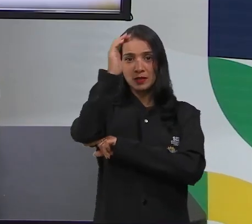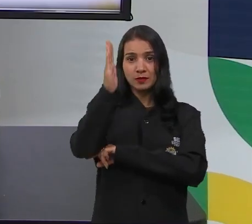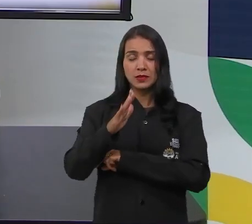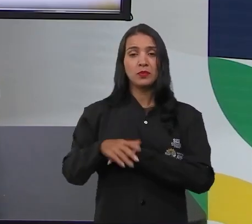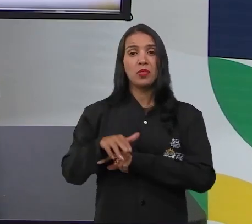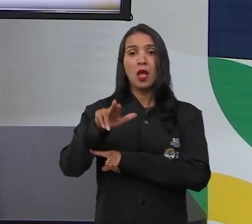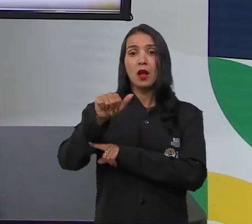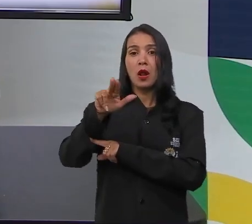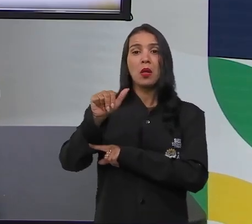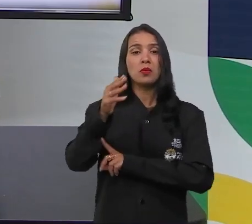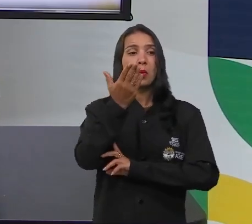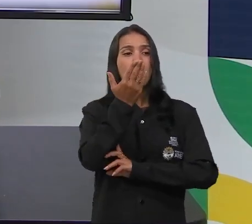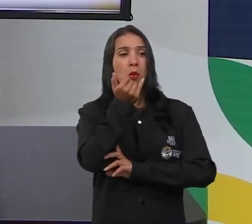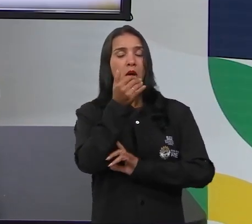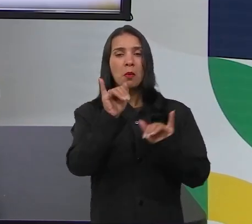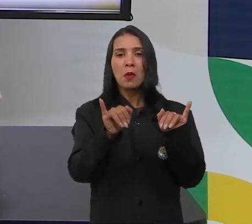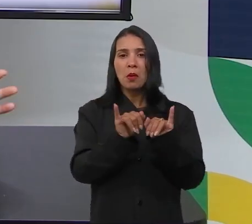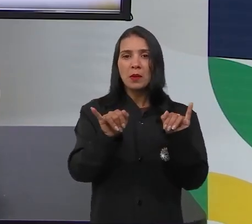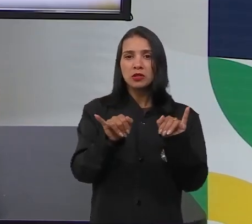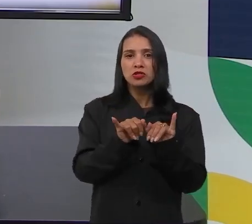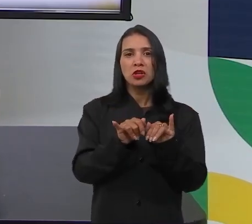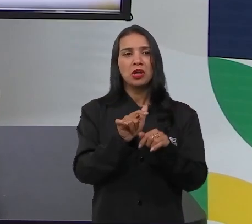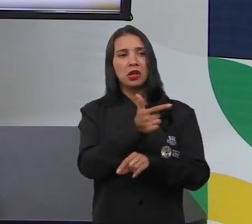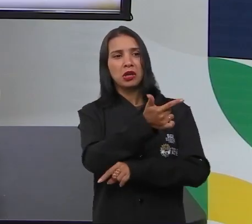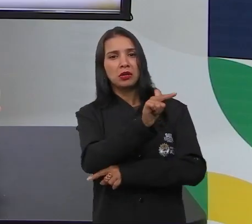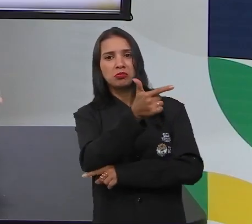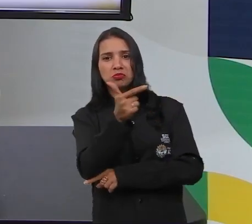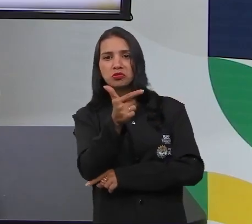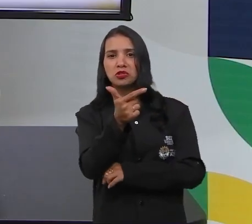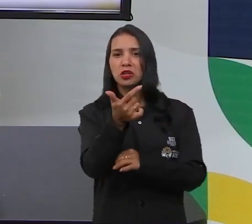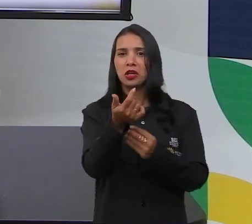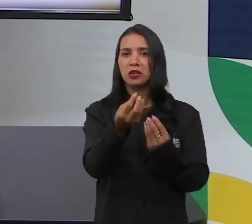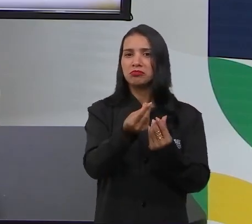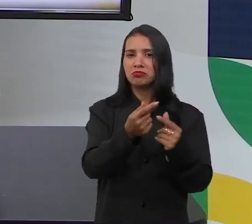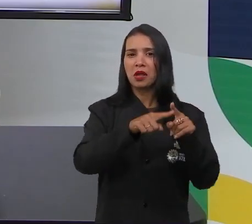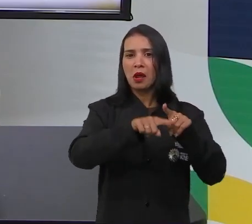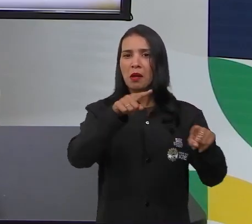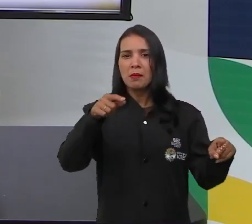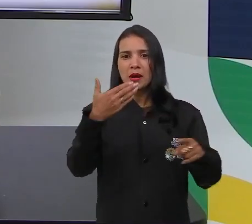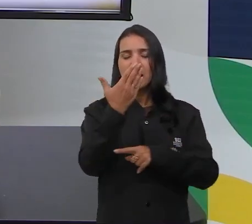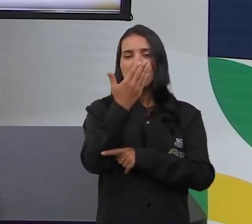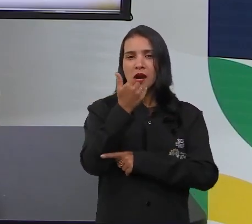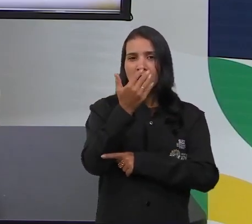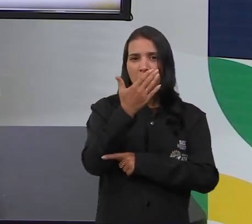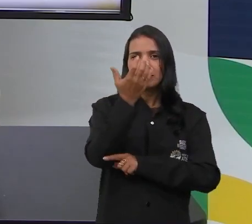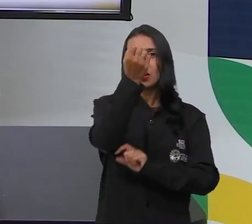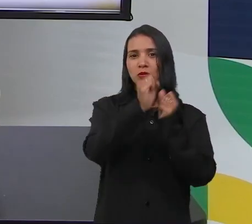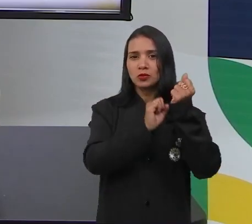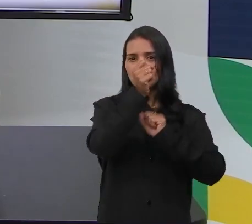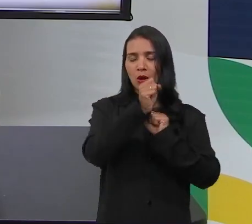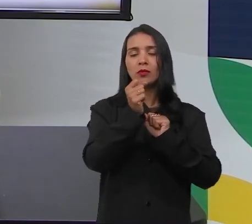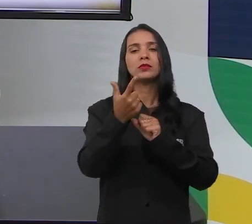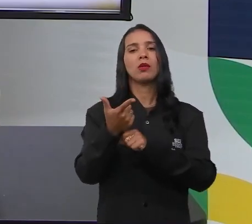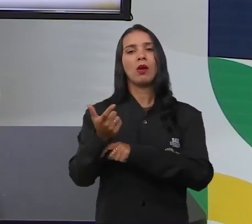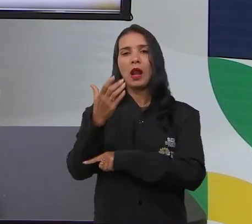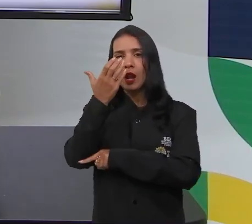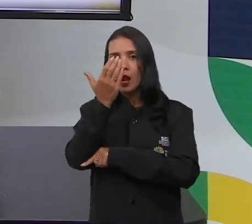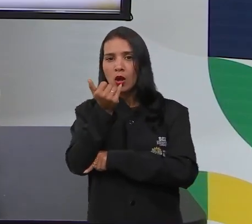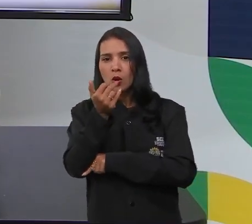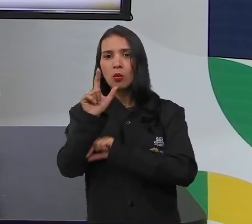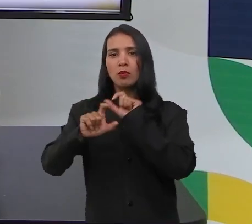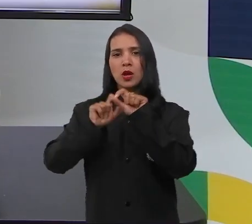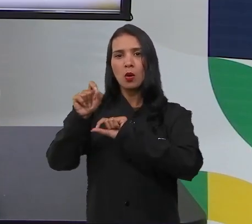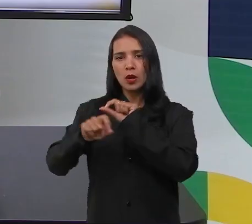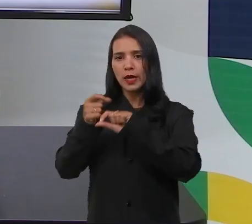né, gente? Então, não tinha salgadinho, não tinha nada disso. Então, ela sempre comeu muito bem, comia legumes, comia frutas, comia